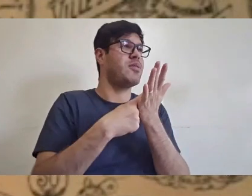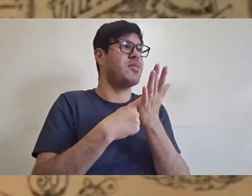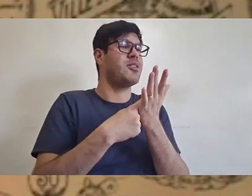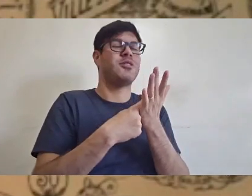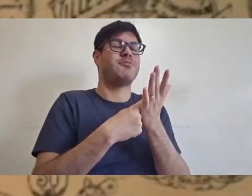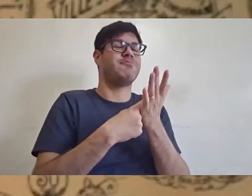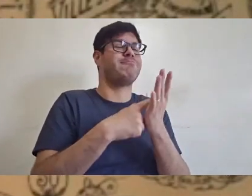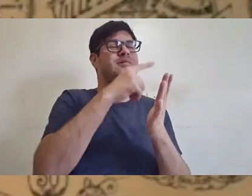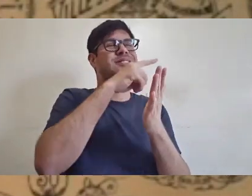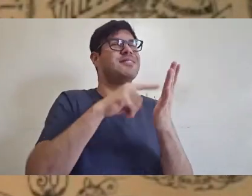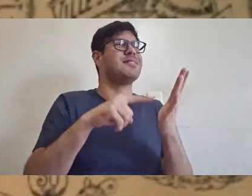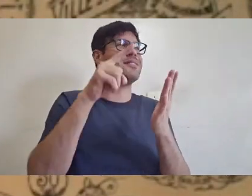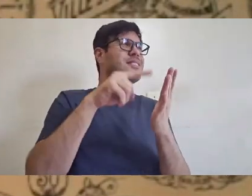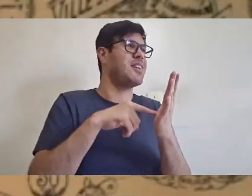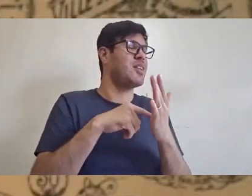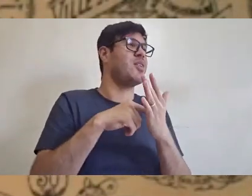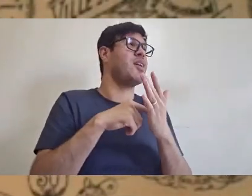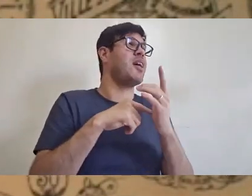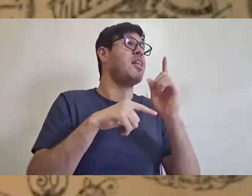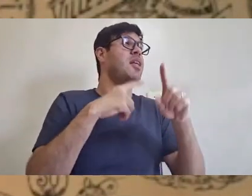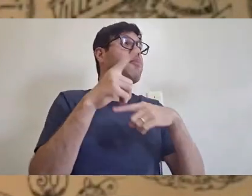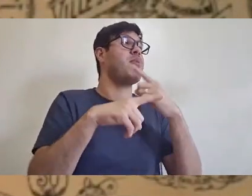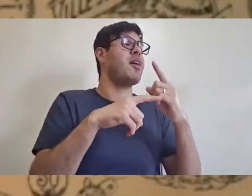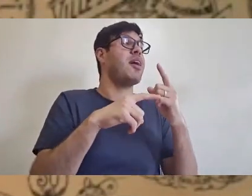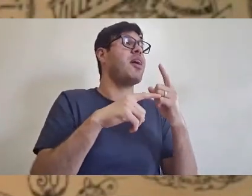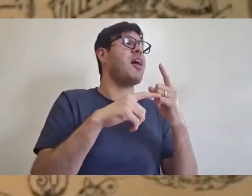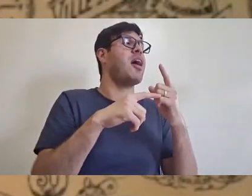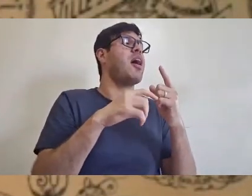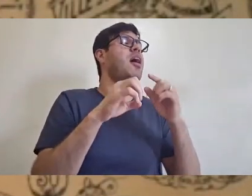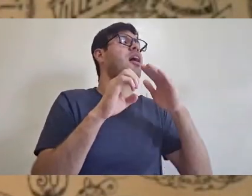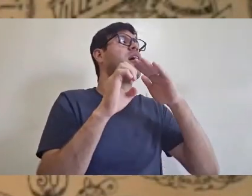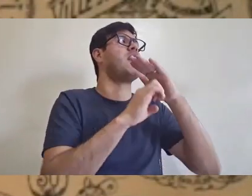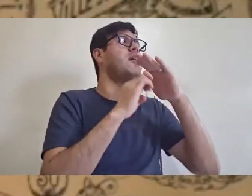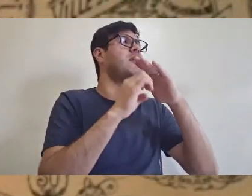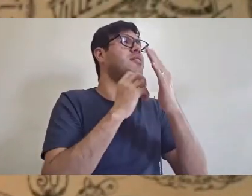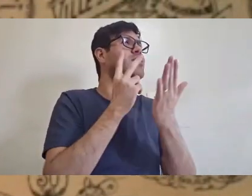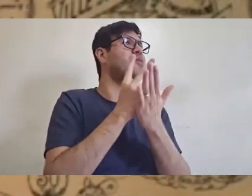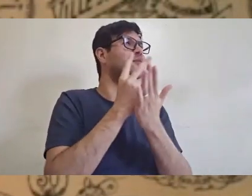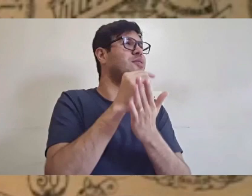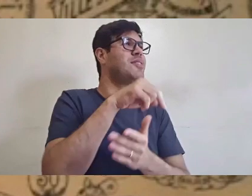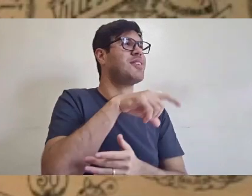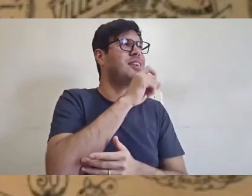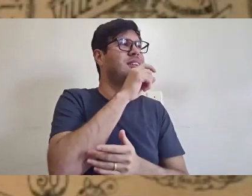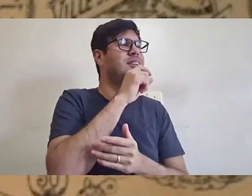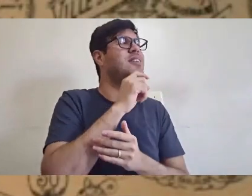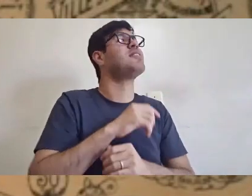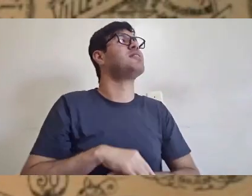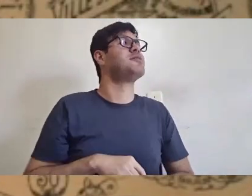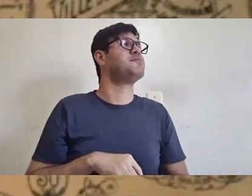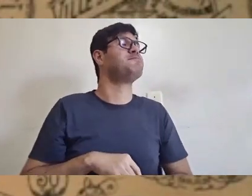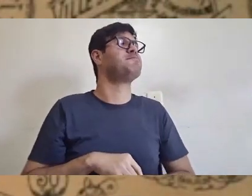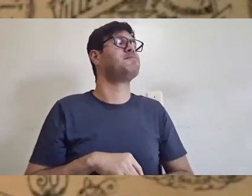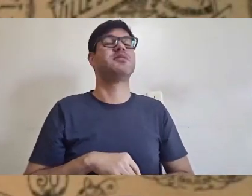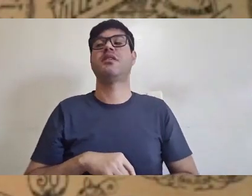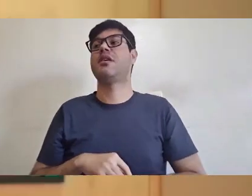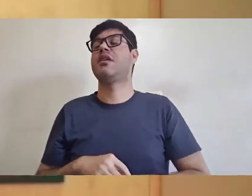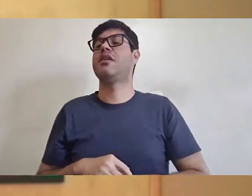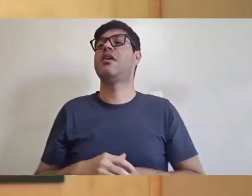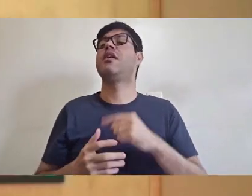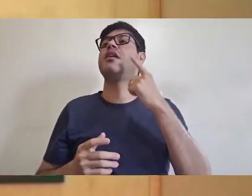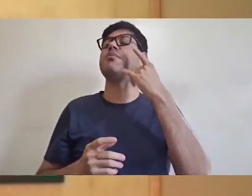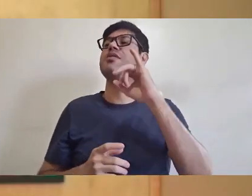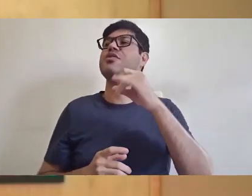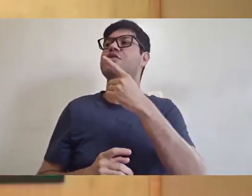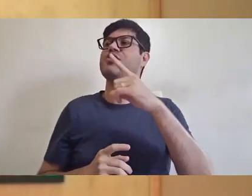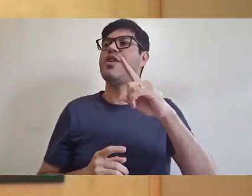ramo da empresa que ainda está instalada em Araras. Muito bem. Bom, eu só lembrei disso porque o João acabou sendo nosso